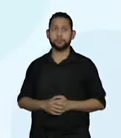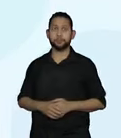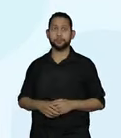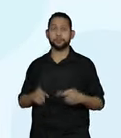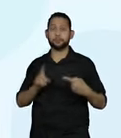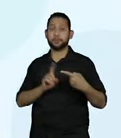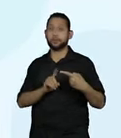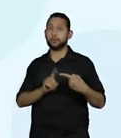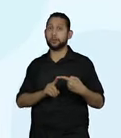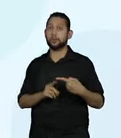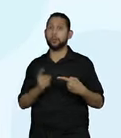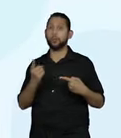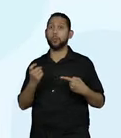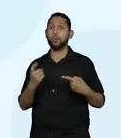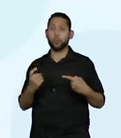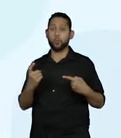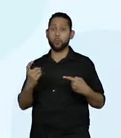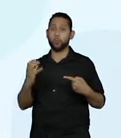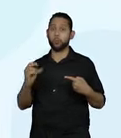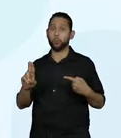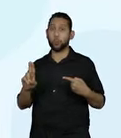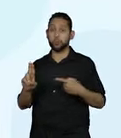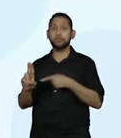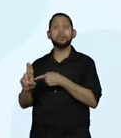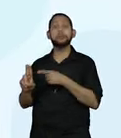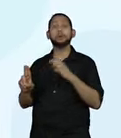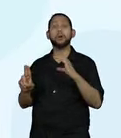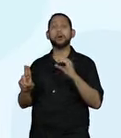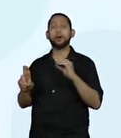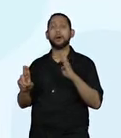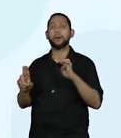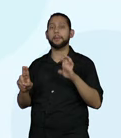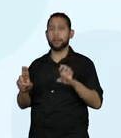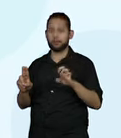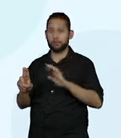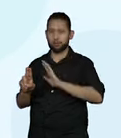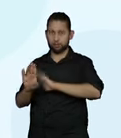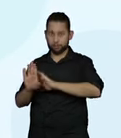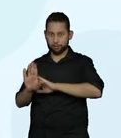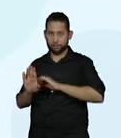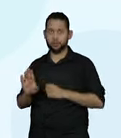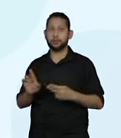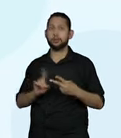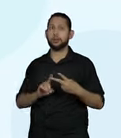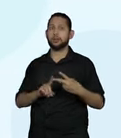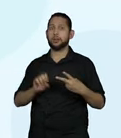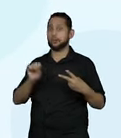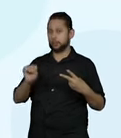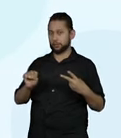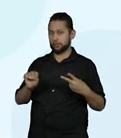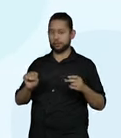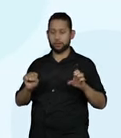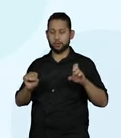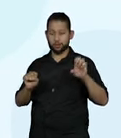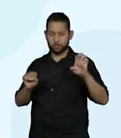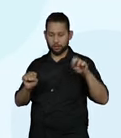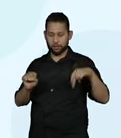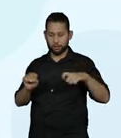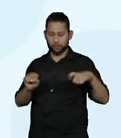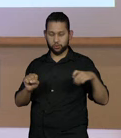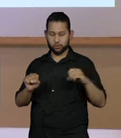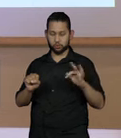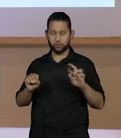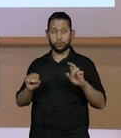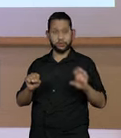um átomo de cobre, um átomo de enxofre, 4 átomos de